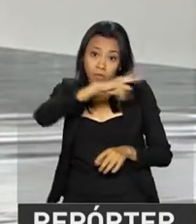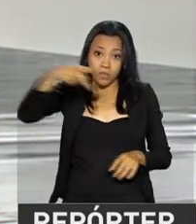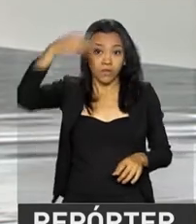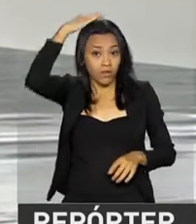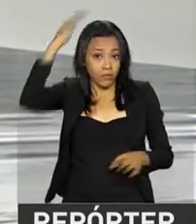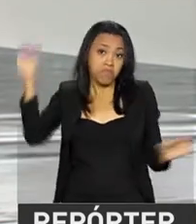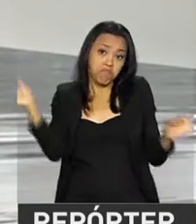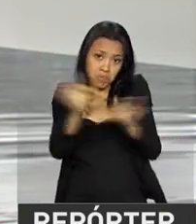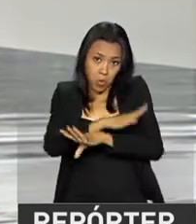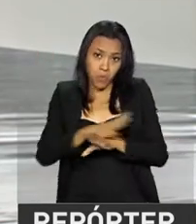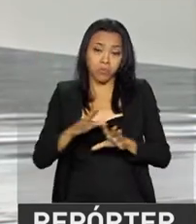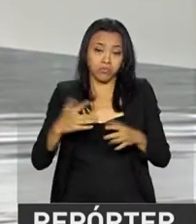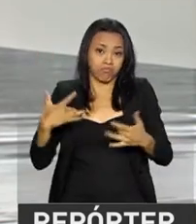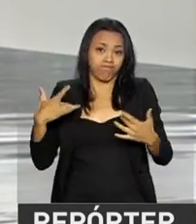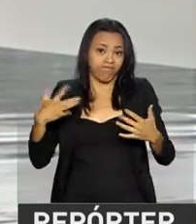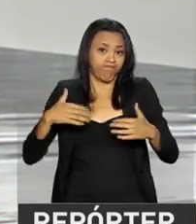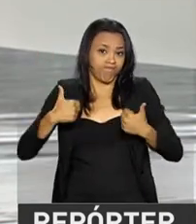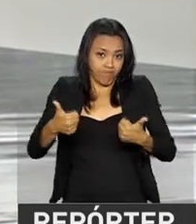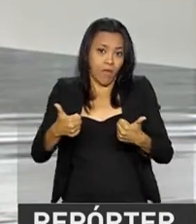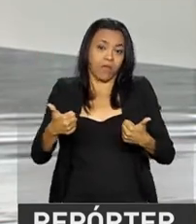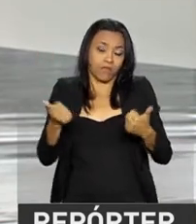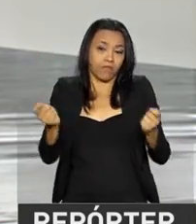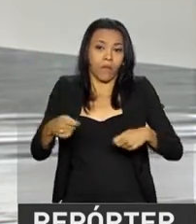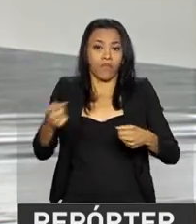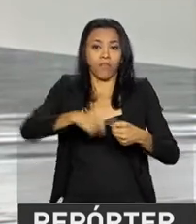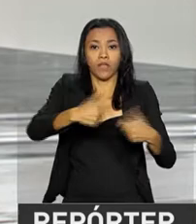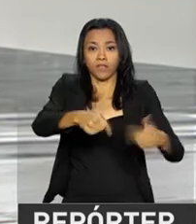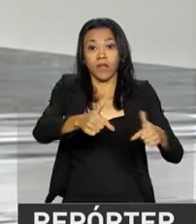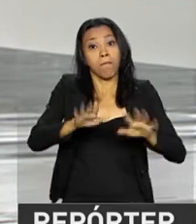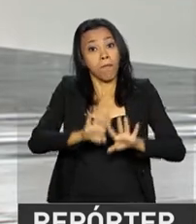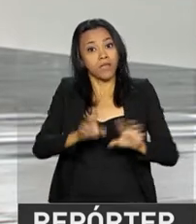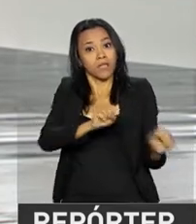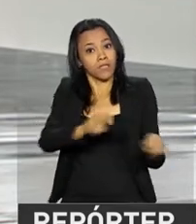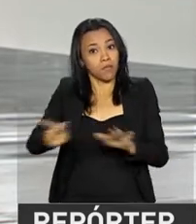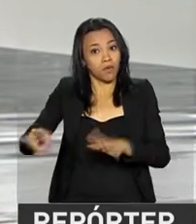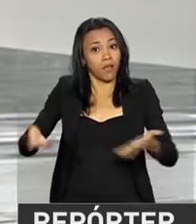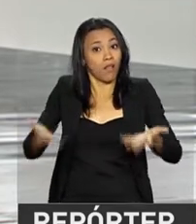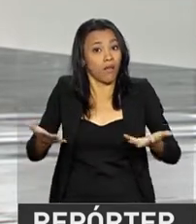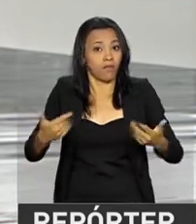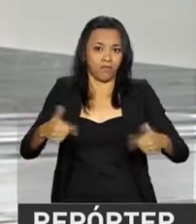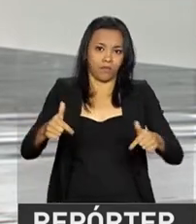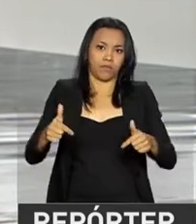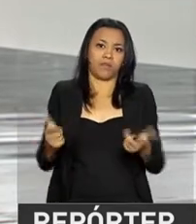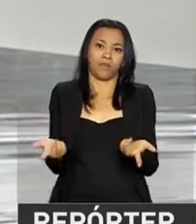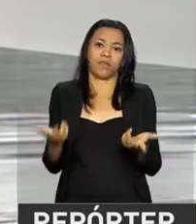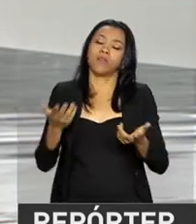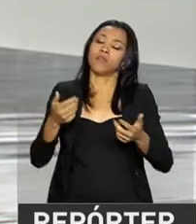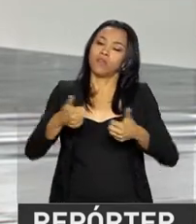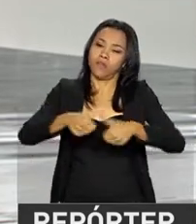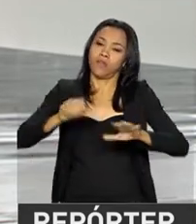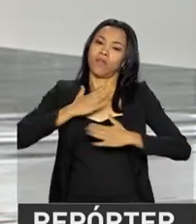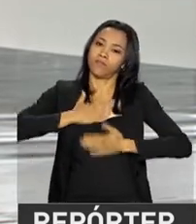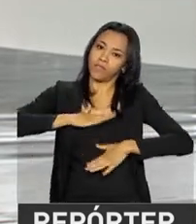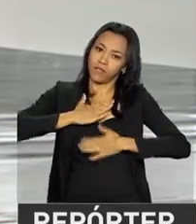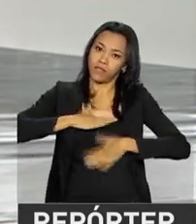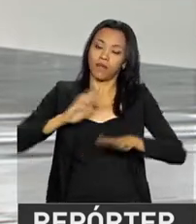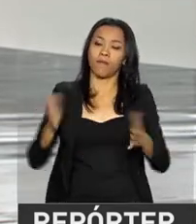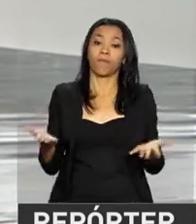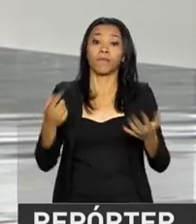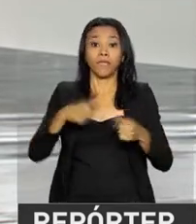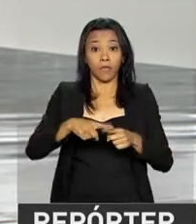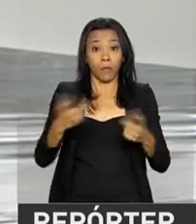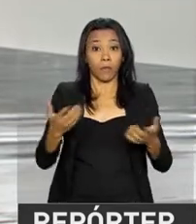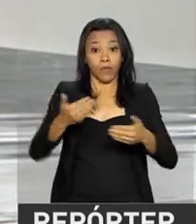hoje mas recomendou que ele tem uma semana mais leve e possa descansar por uma rede social o